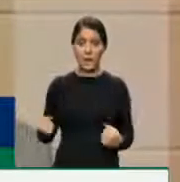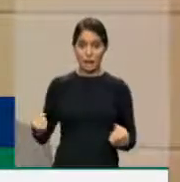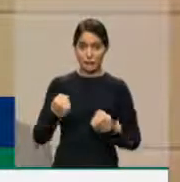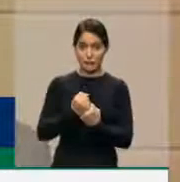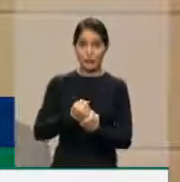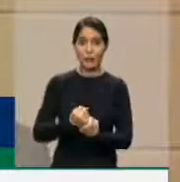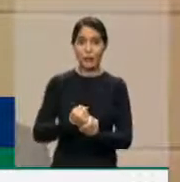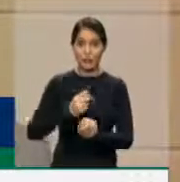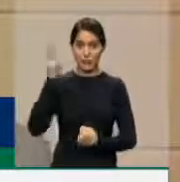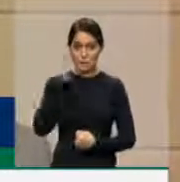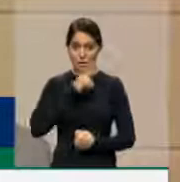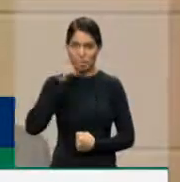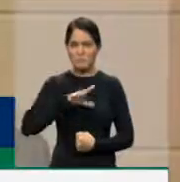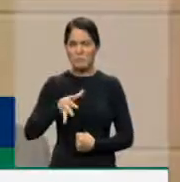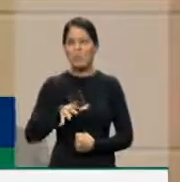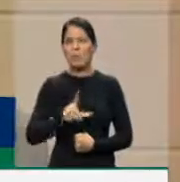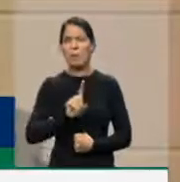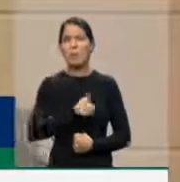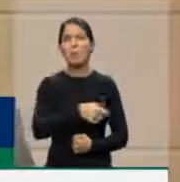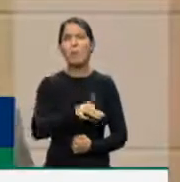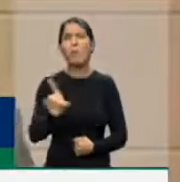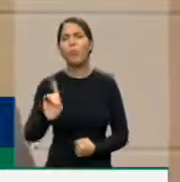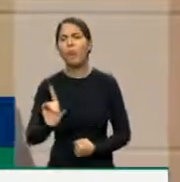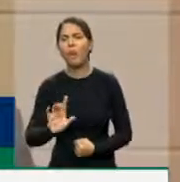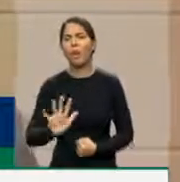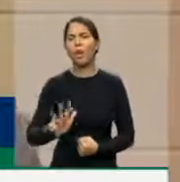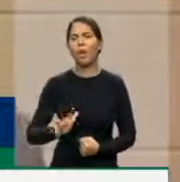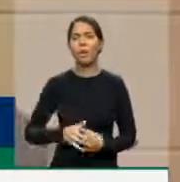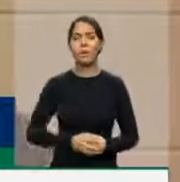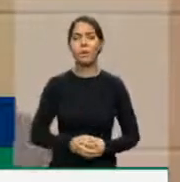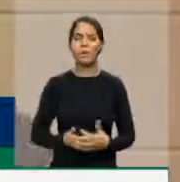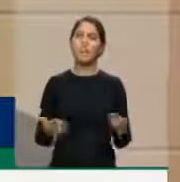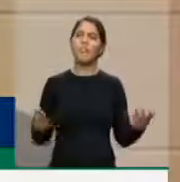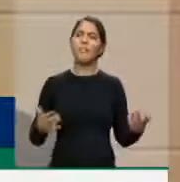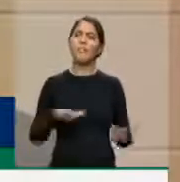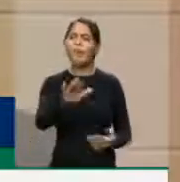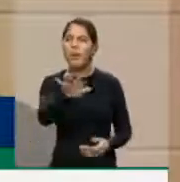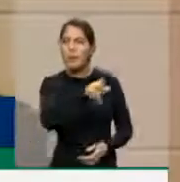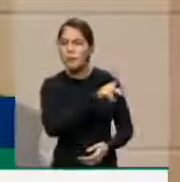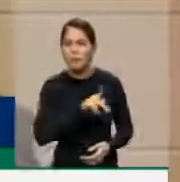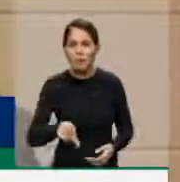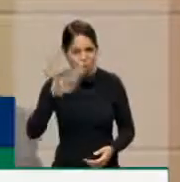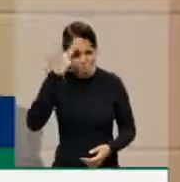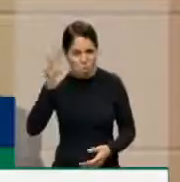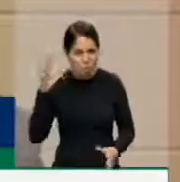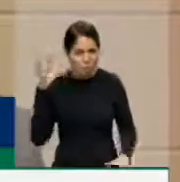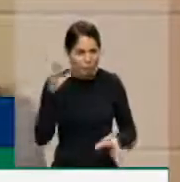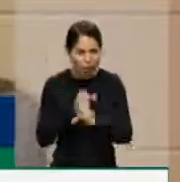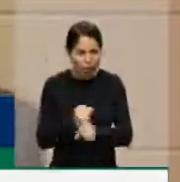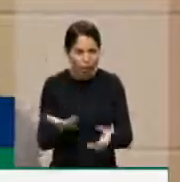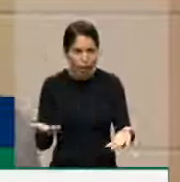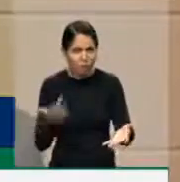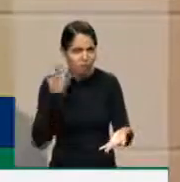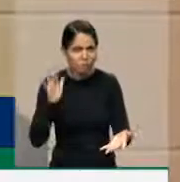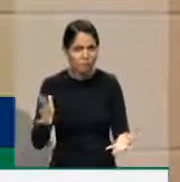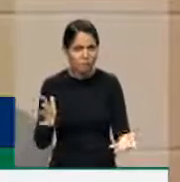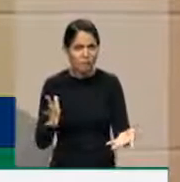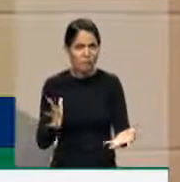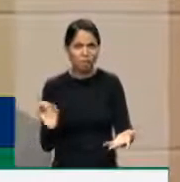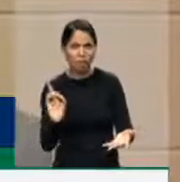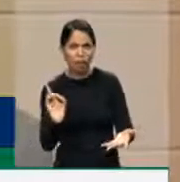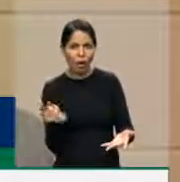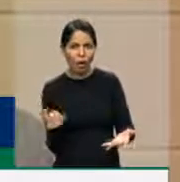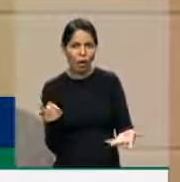aproximadamente $1.000. Ou o presidente não sabe o que ele pagou, ou ele não sabe fazer conta, ou ele não sabe o valor do